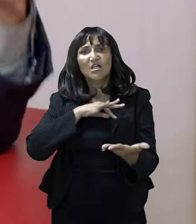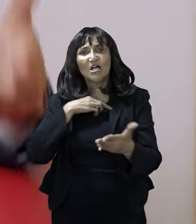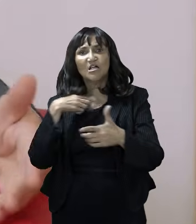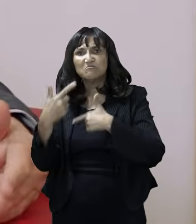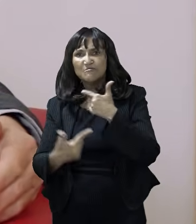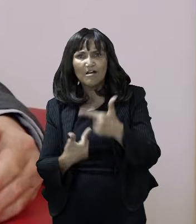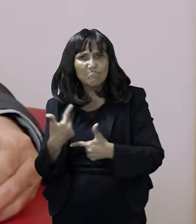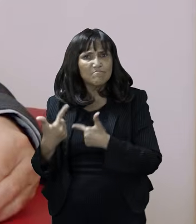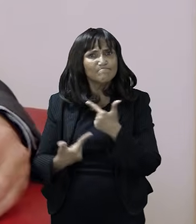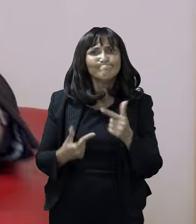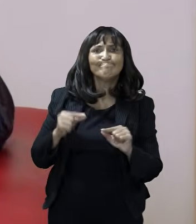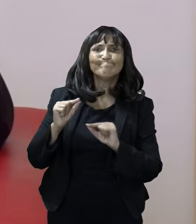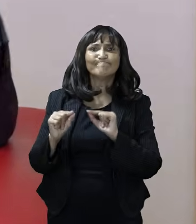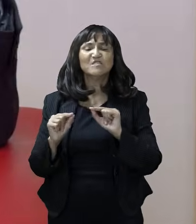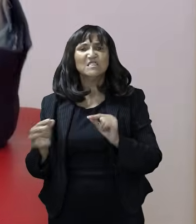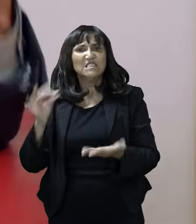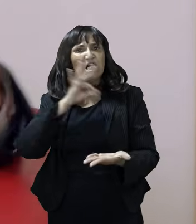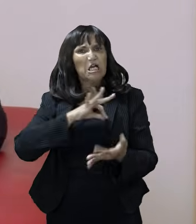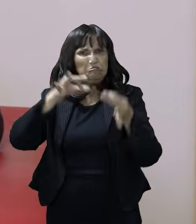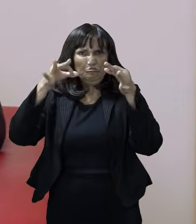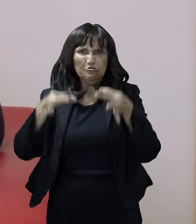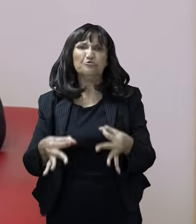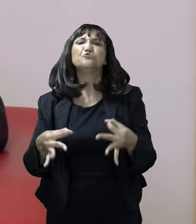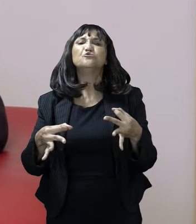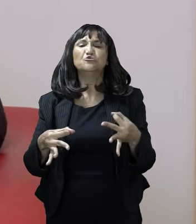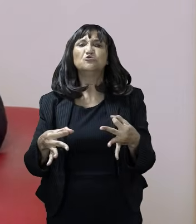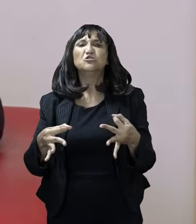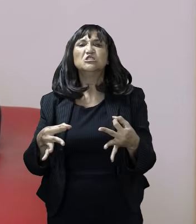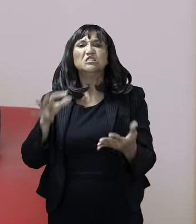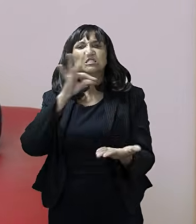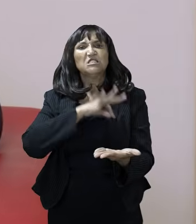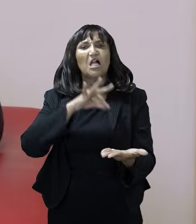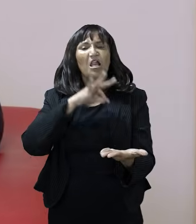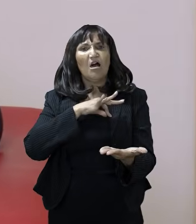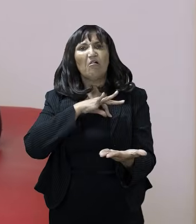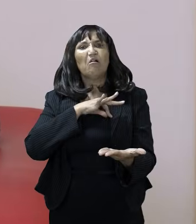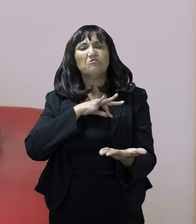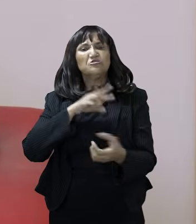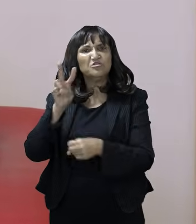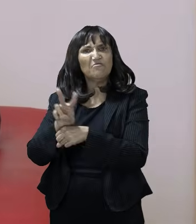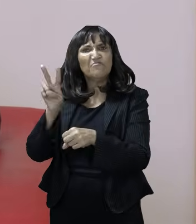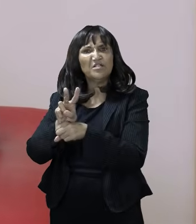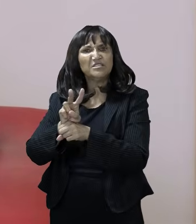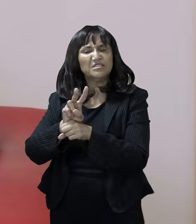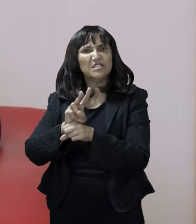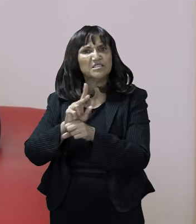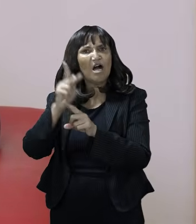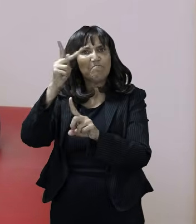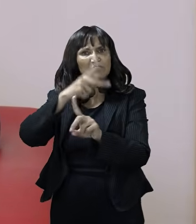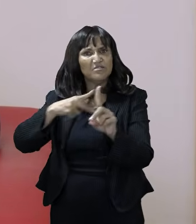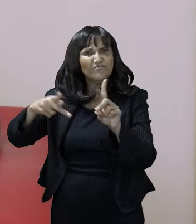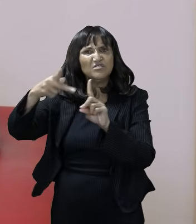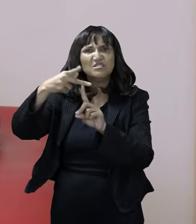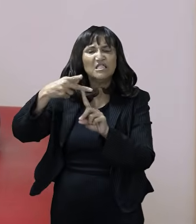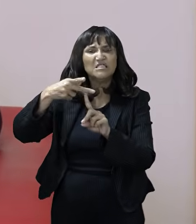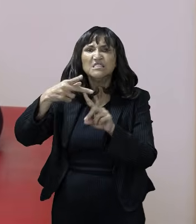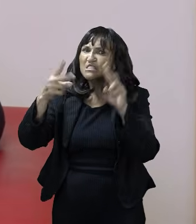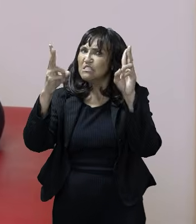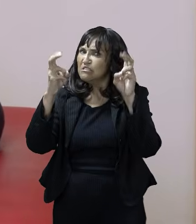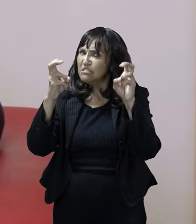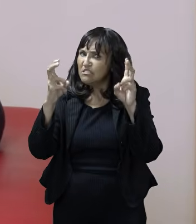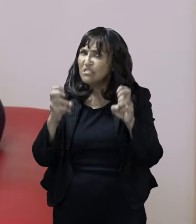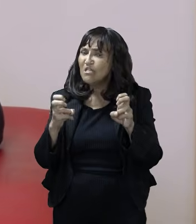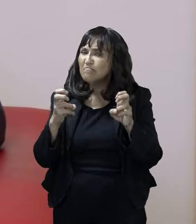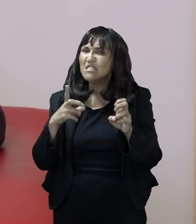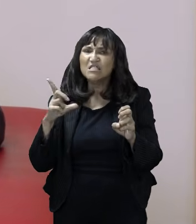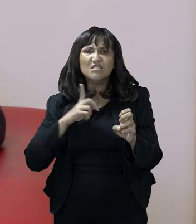emprego, salário justo, salário mínimo, defesa da Previdência. Então, são assuntos que tem muito mais